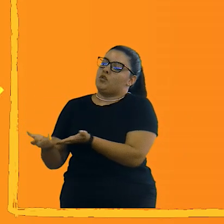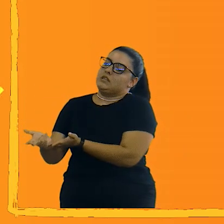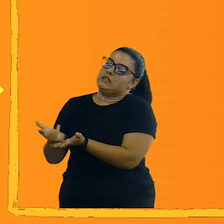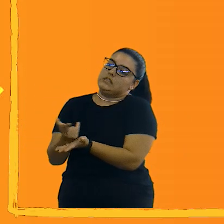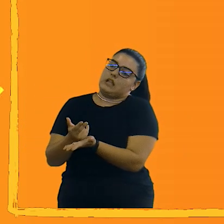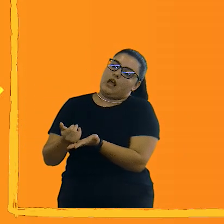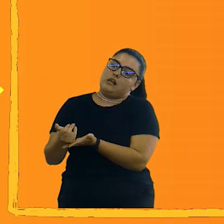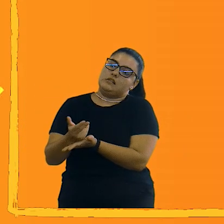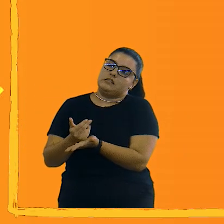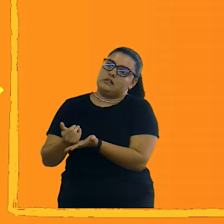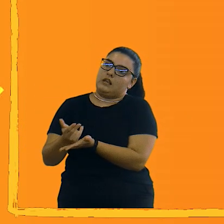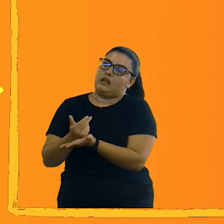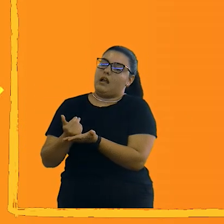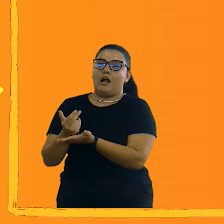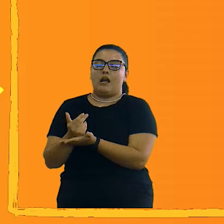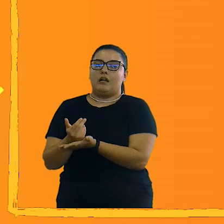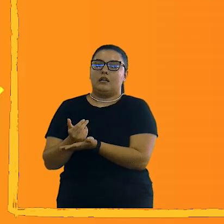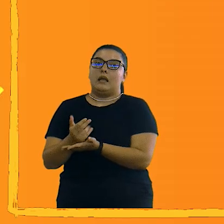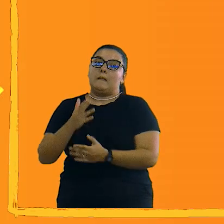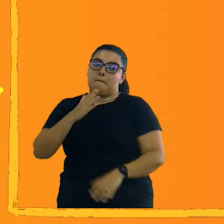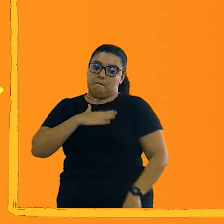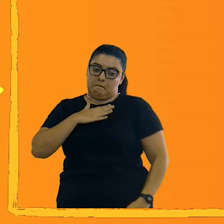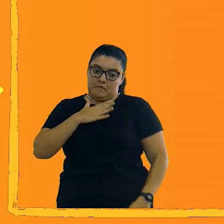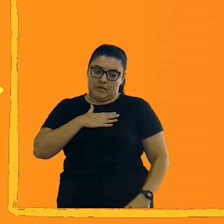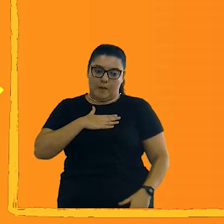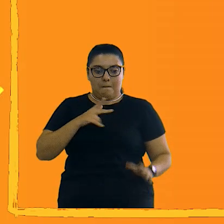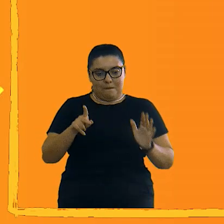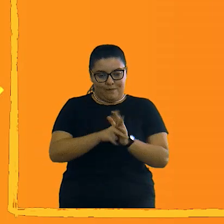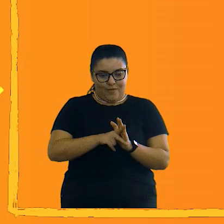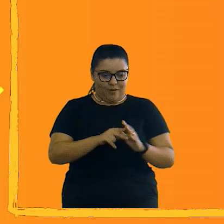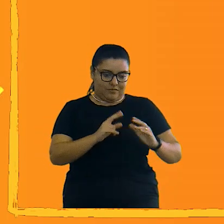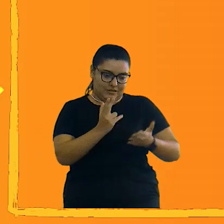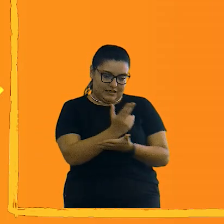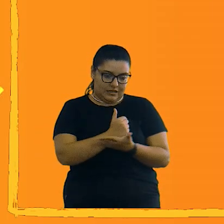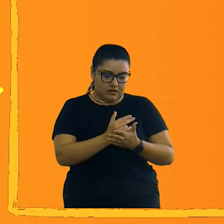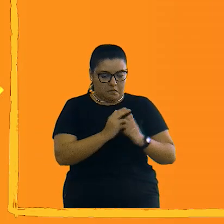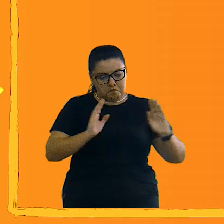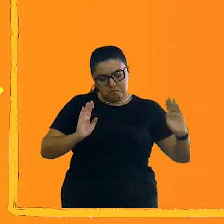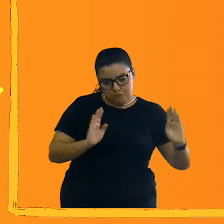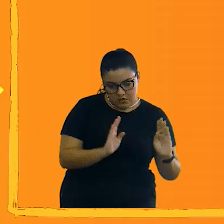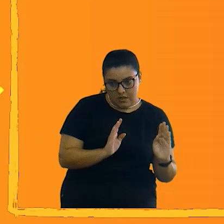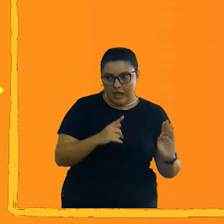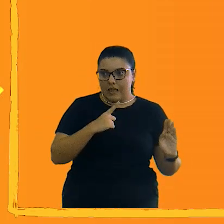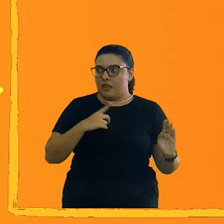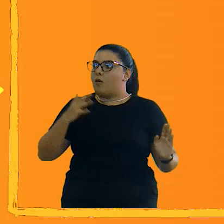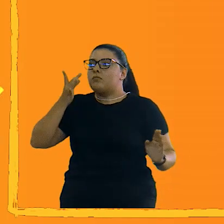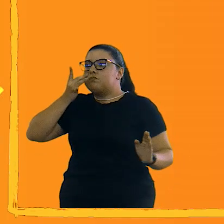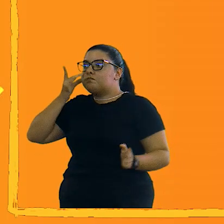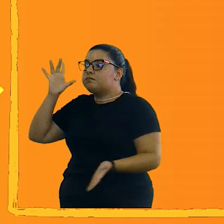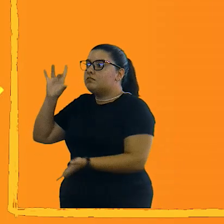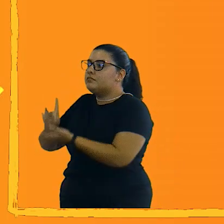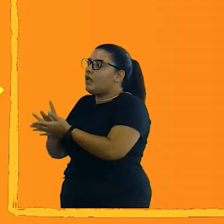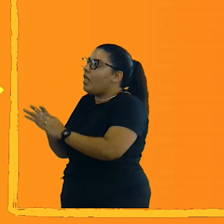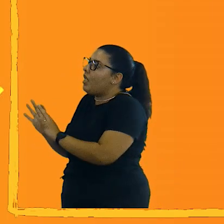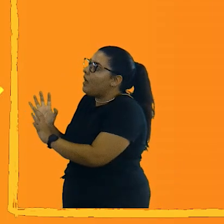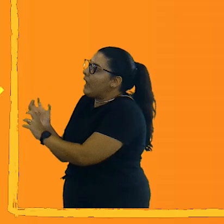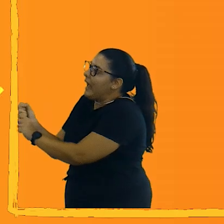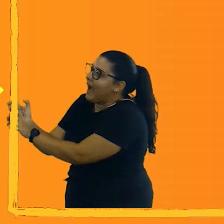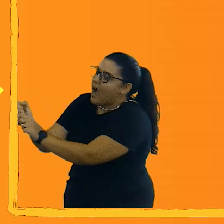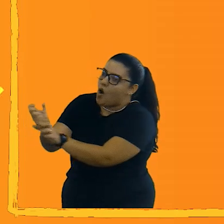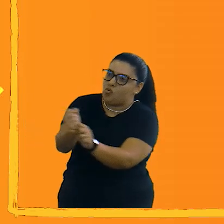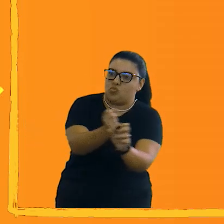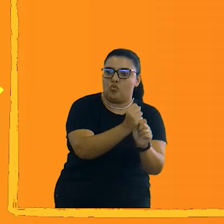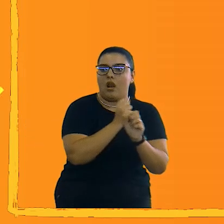desenhar certo aí eu tenho a medida do desenho aqui da área pequena e tenho a medida real que é a área dessa